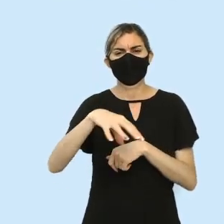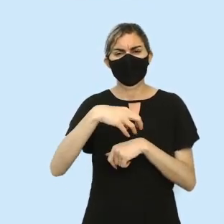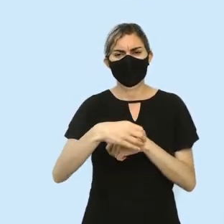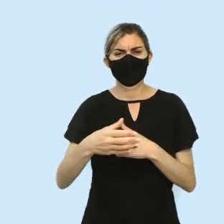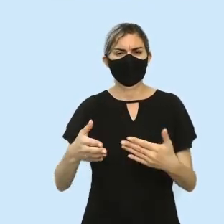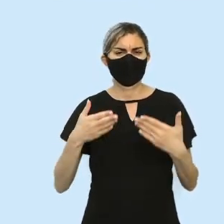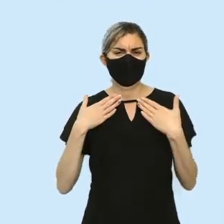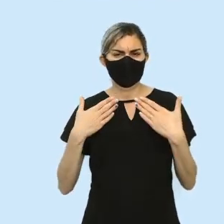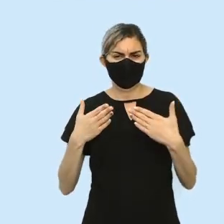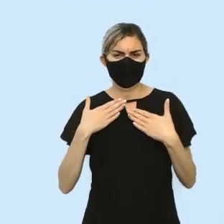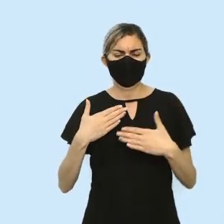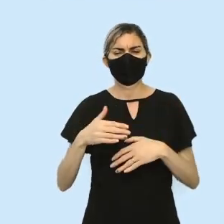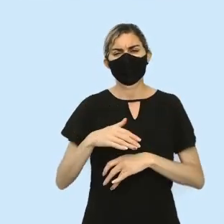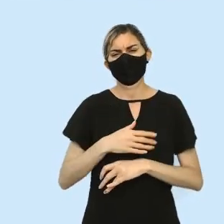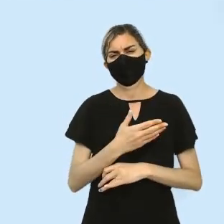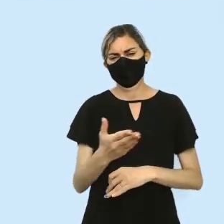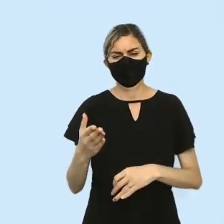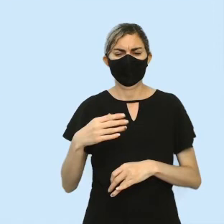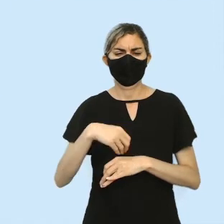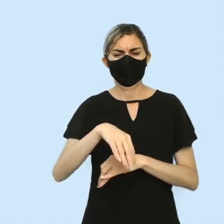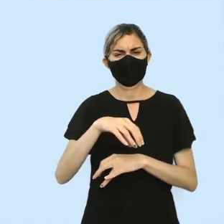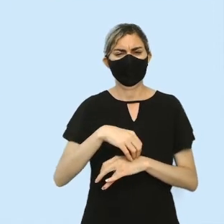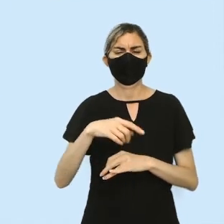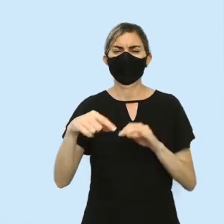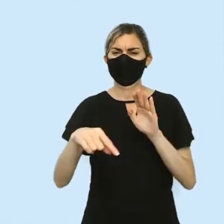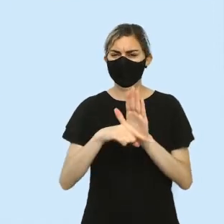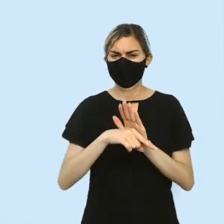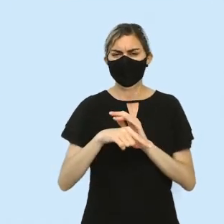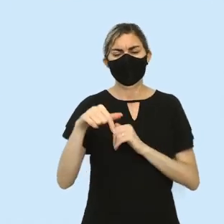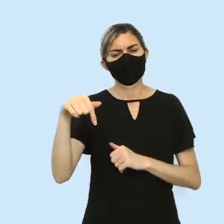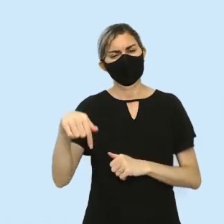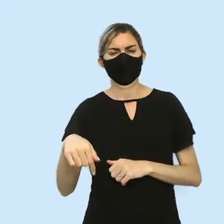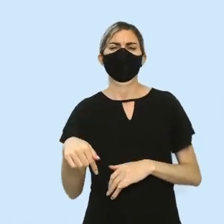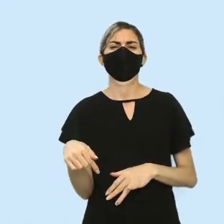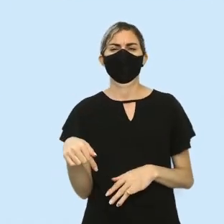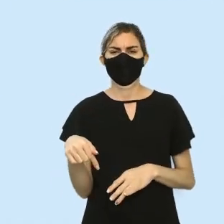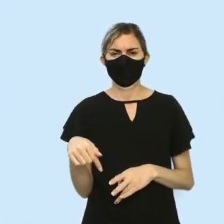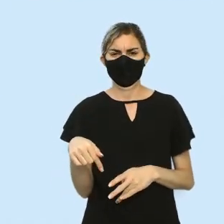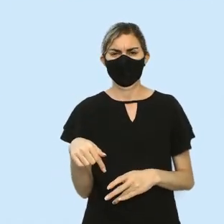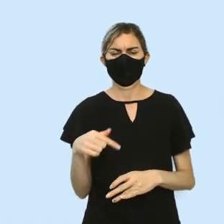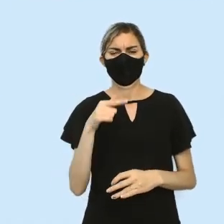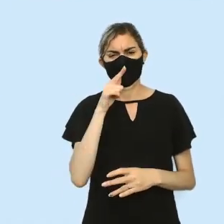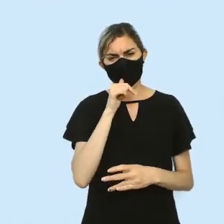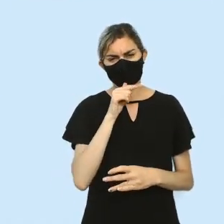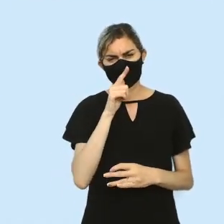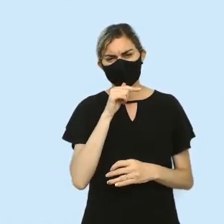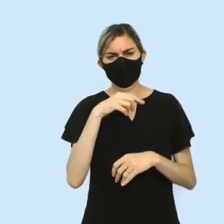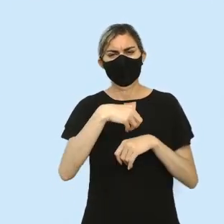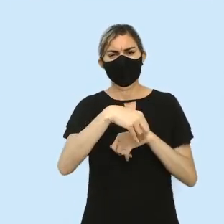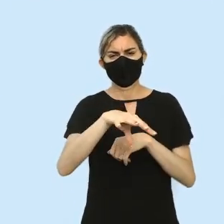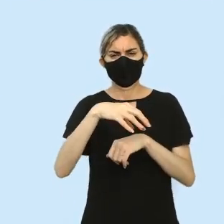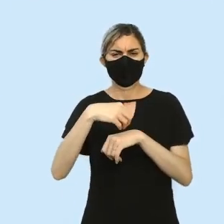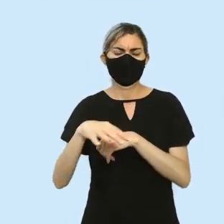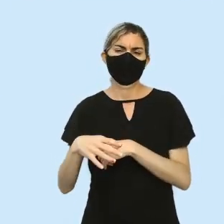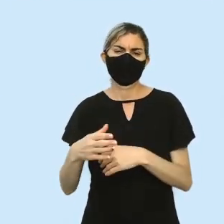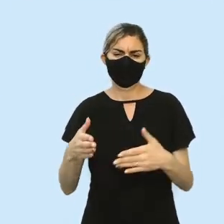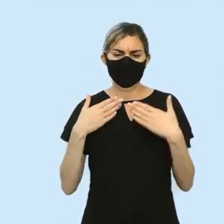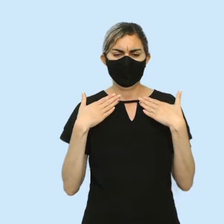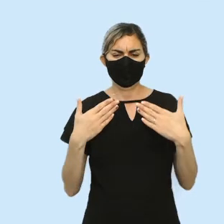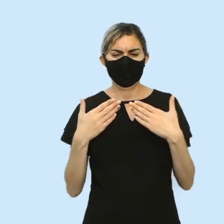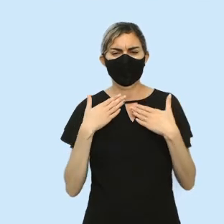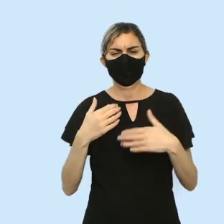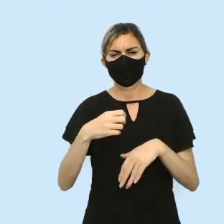calor. Se ele cede menos que. A água recebe calor.